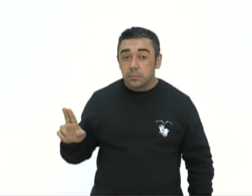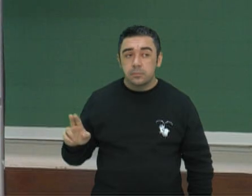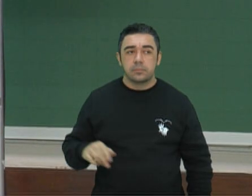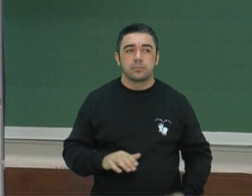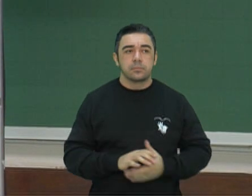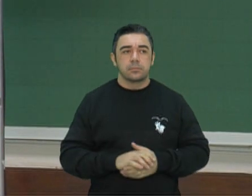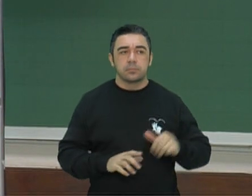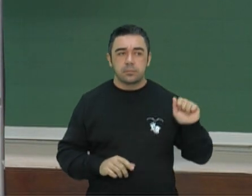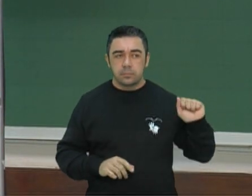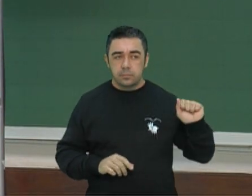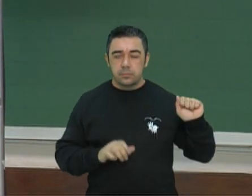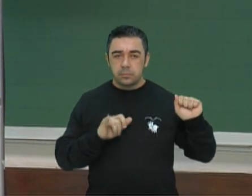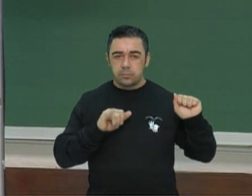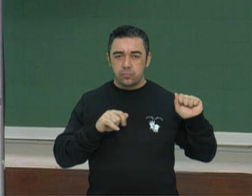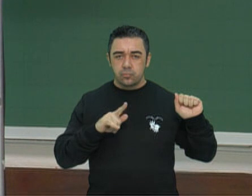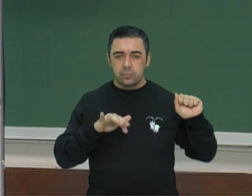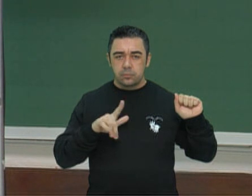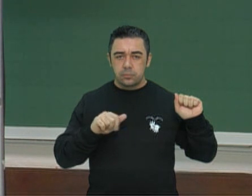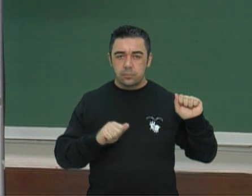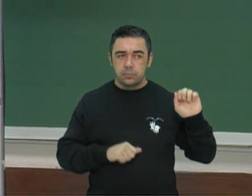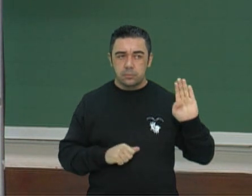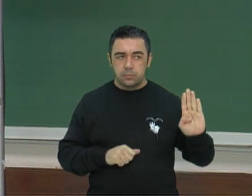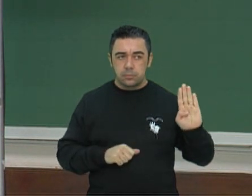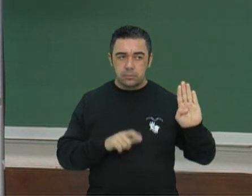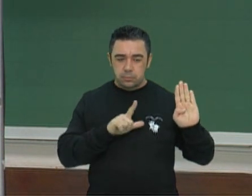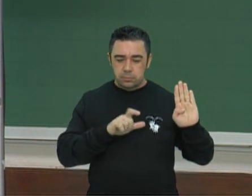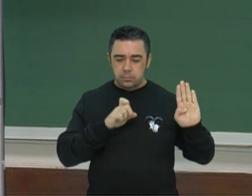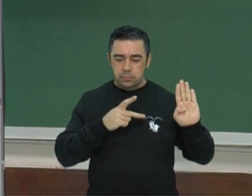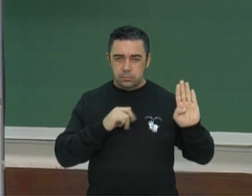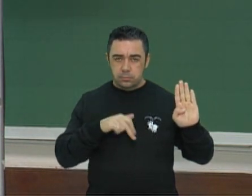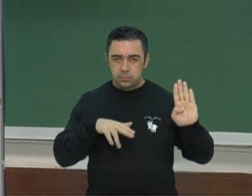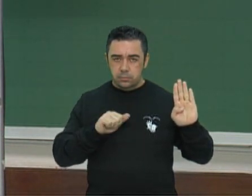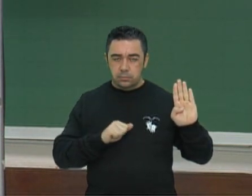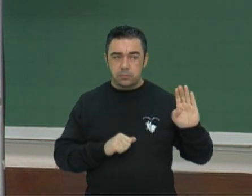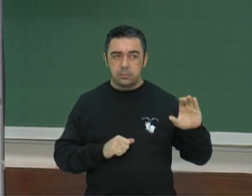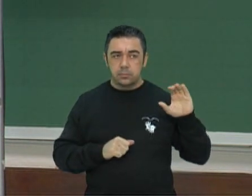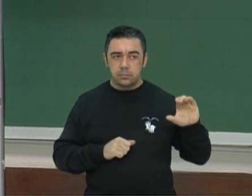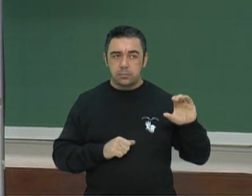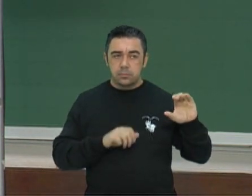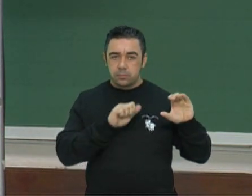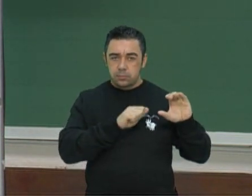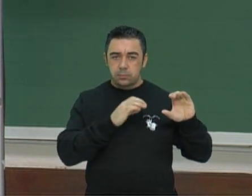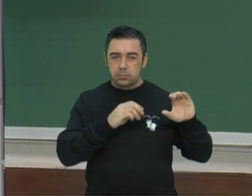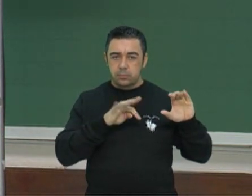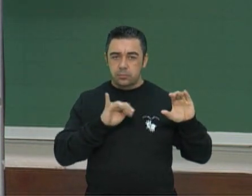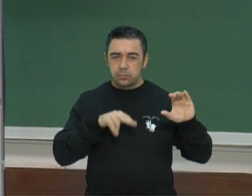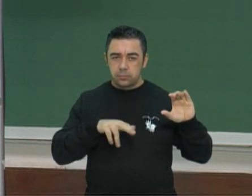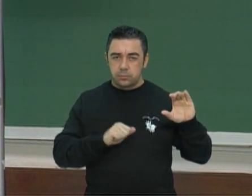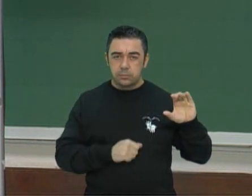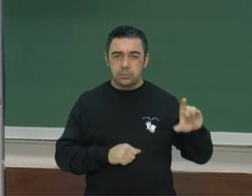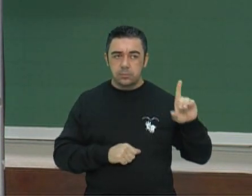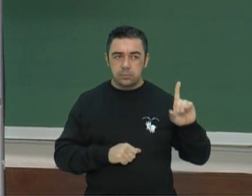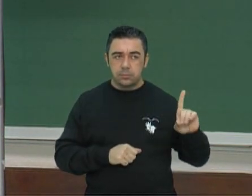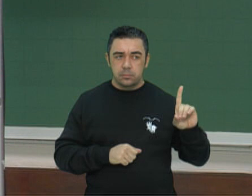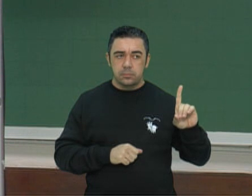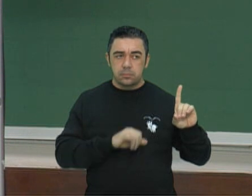A, insulina, letra B, leptina, letra C, actina, letra